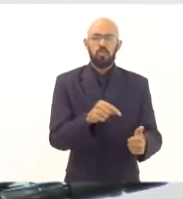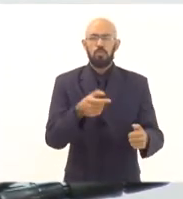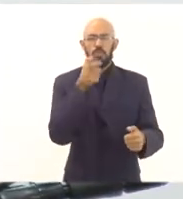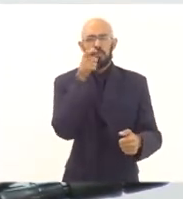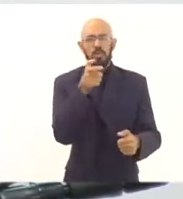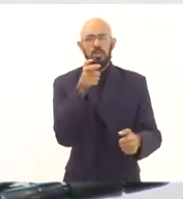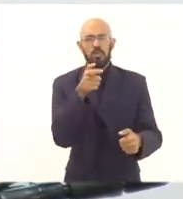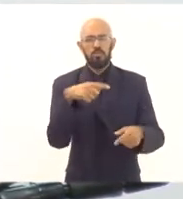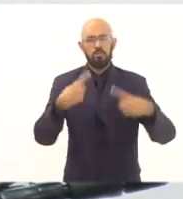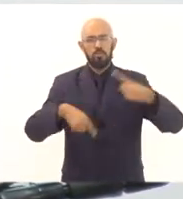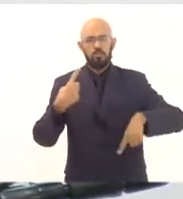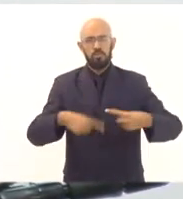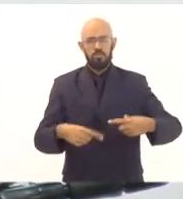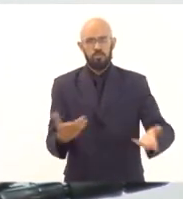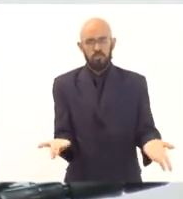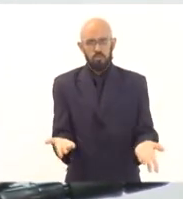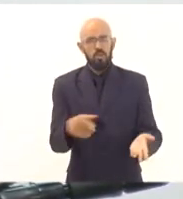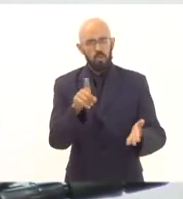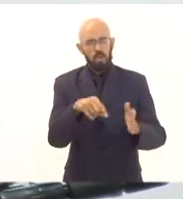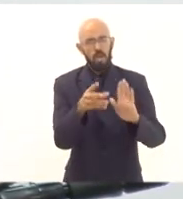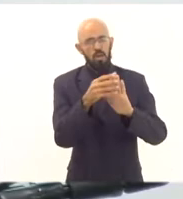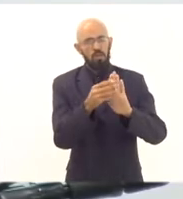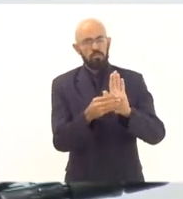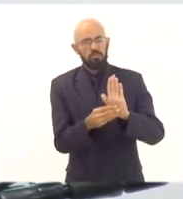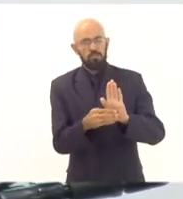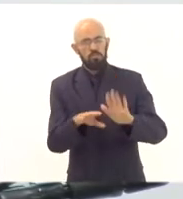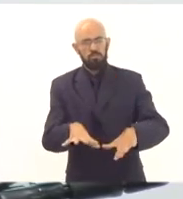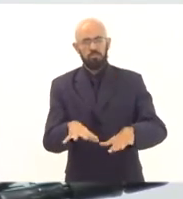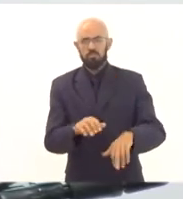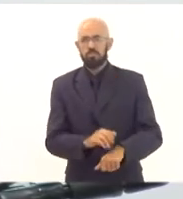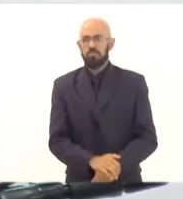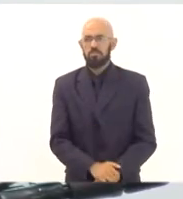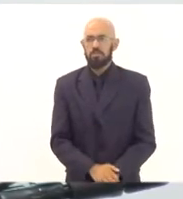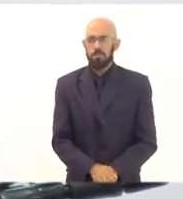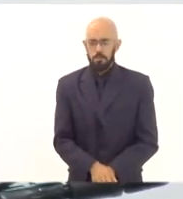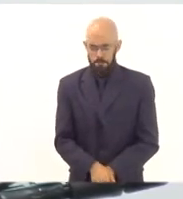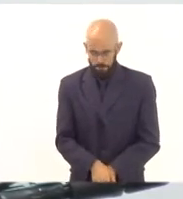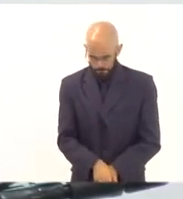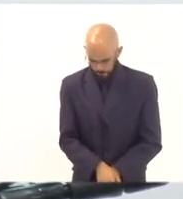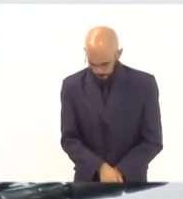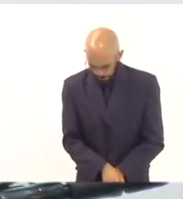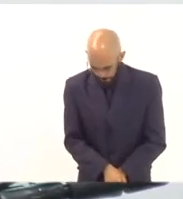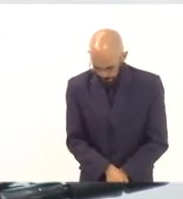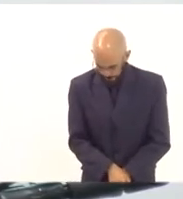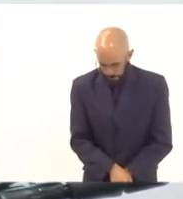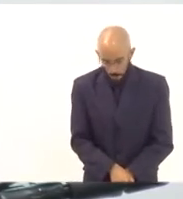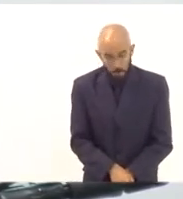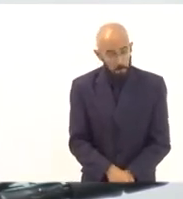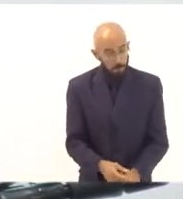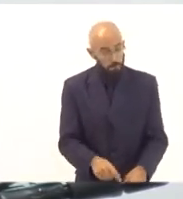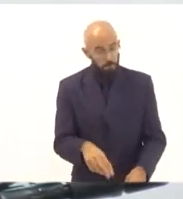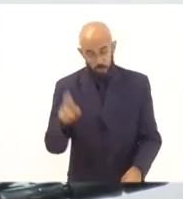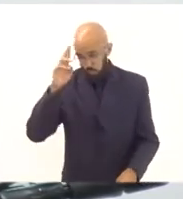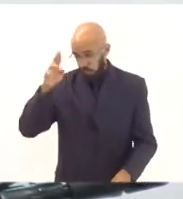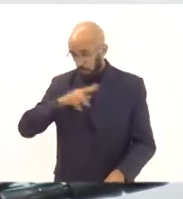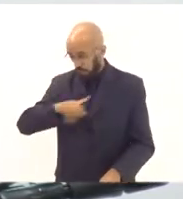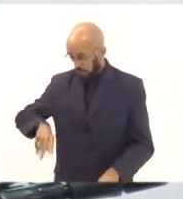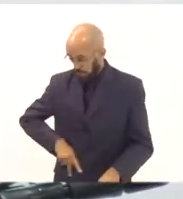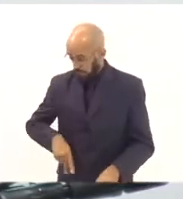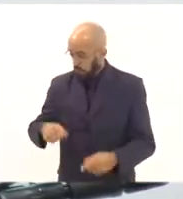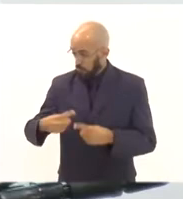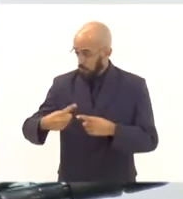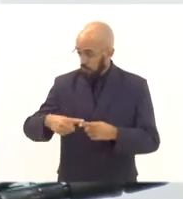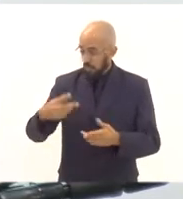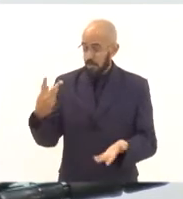deixar esse registro e só porque esse é o presidente é a gente está